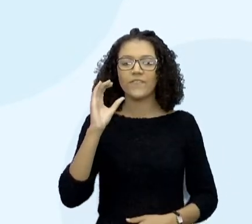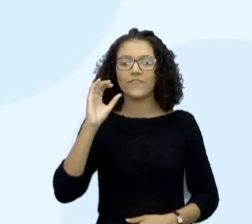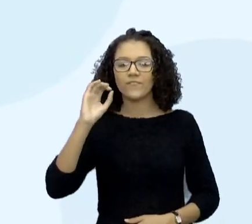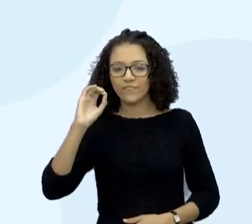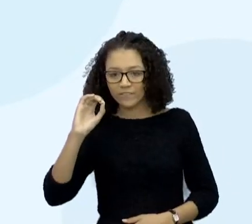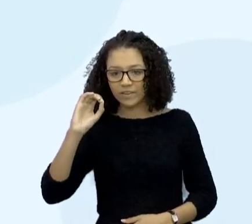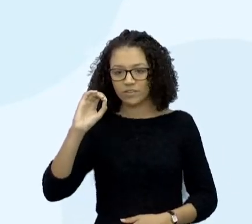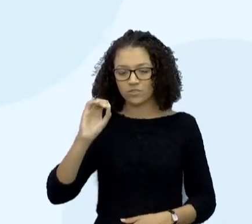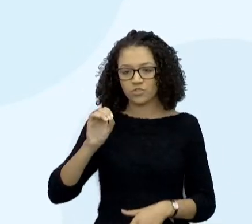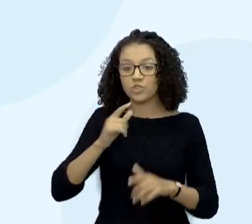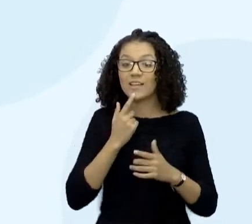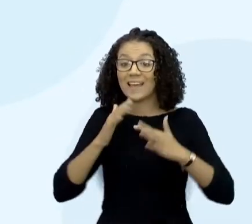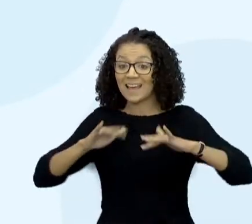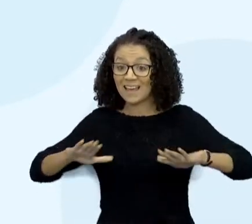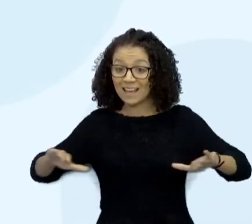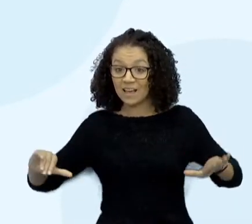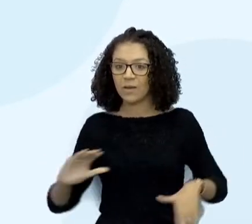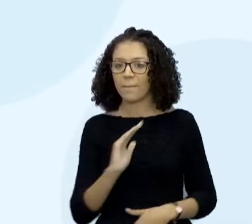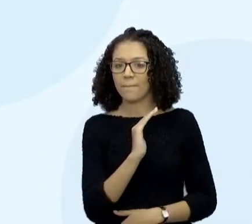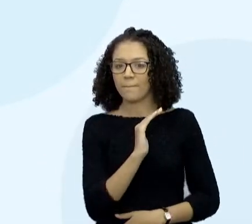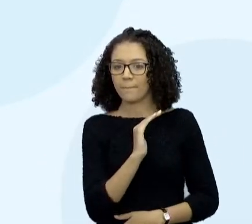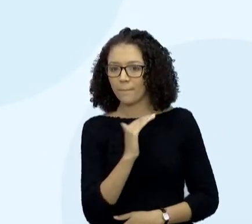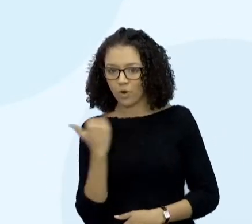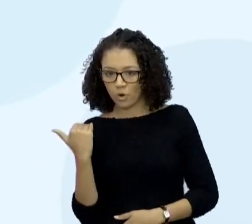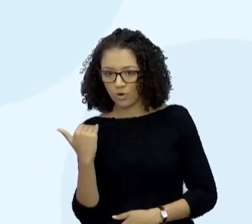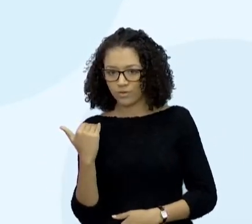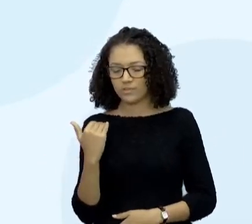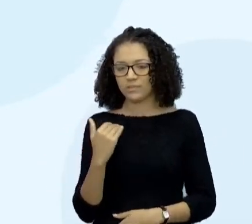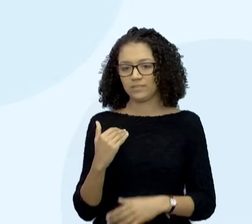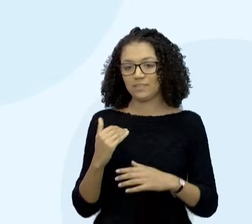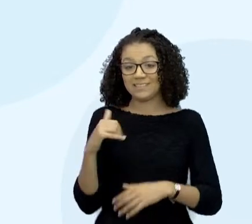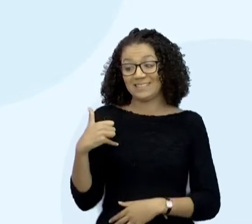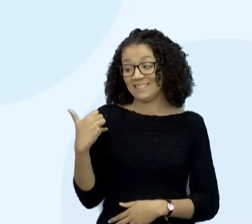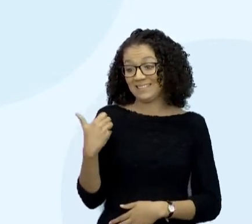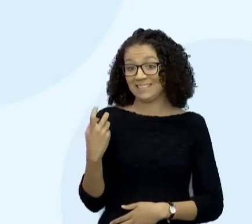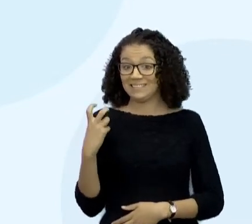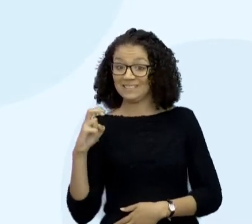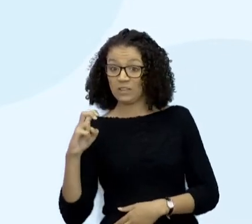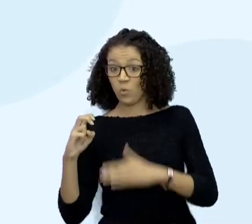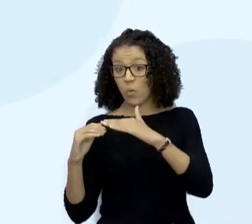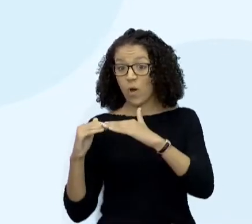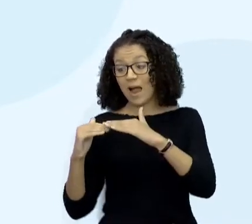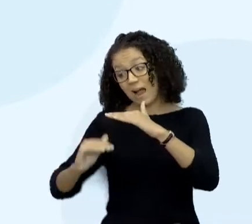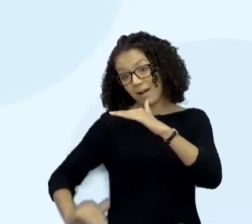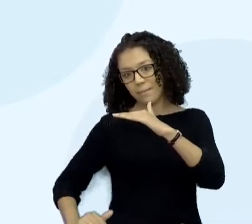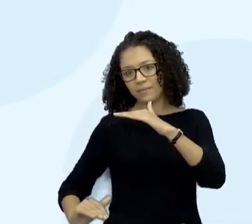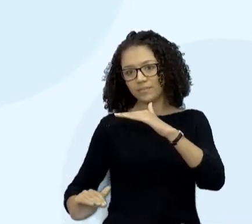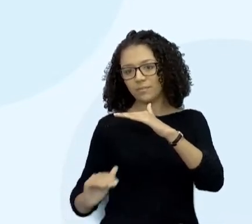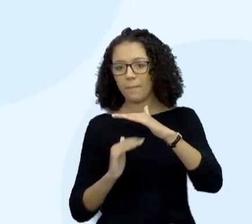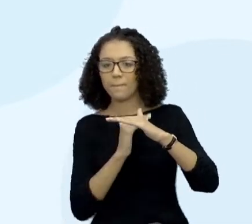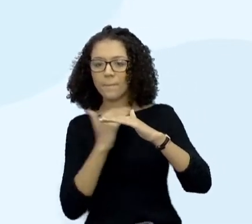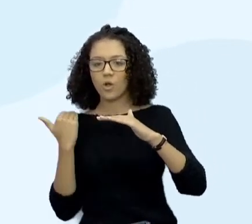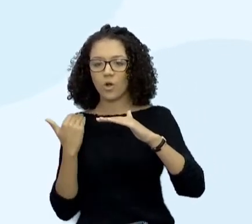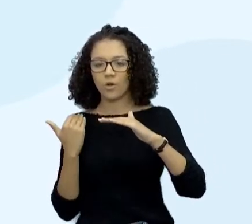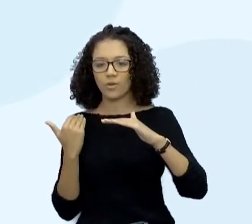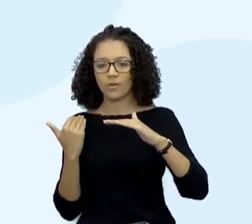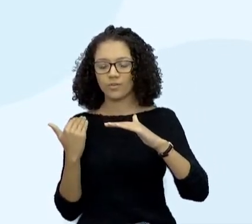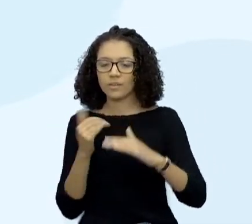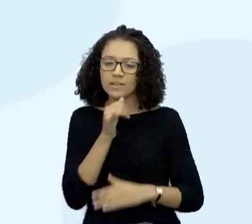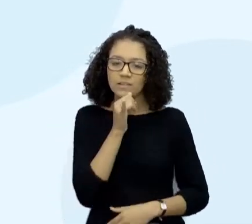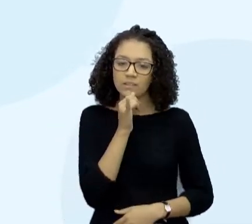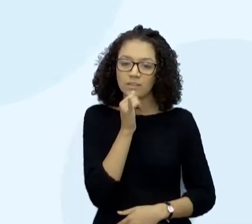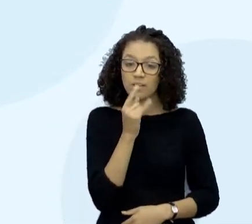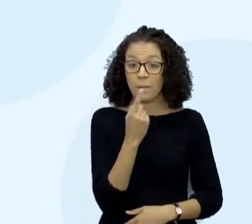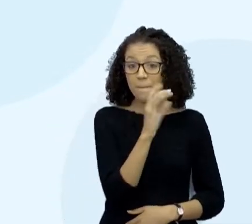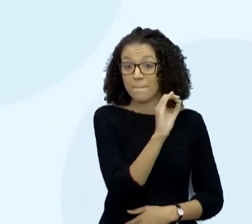mortalidades infantis, crianças que não completaram 5 anos de idade a cada 1.000 nascimentos, tá certo? Então ainda está